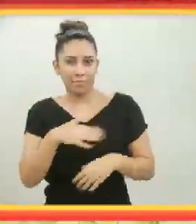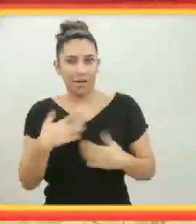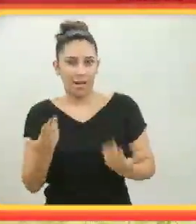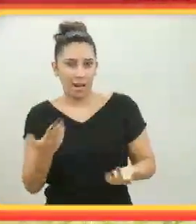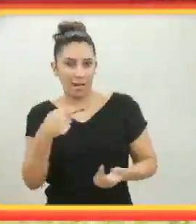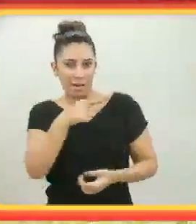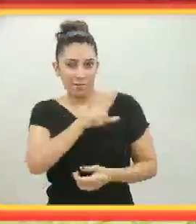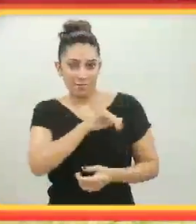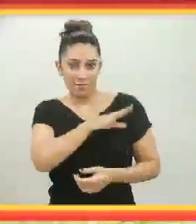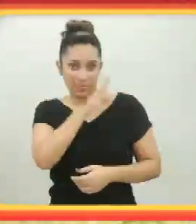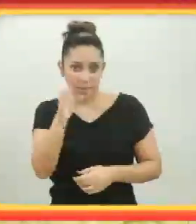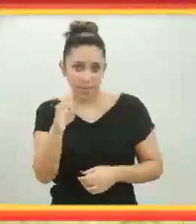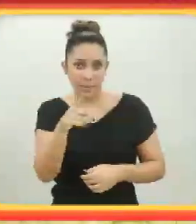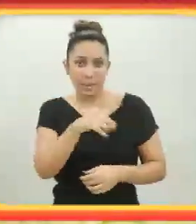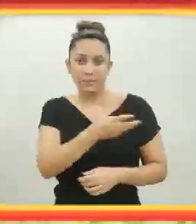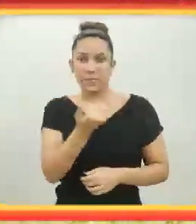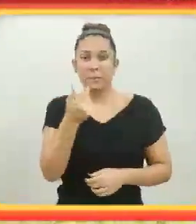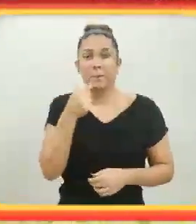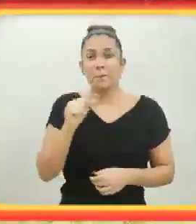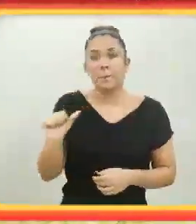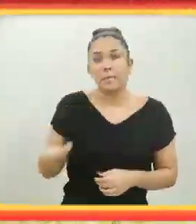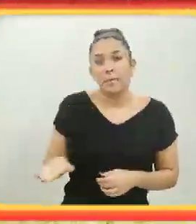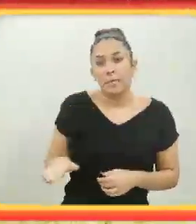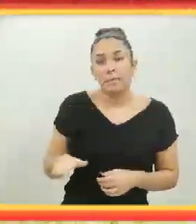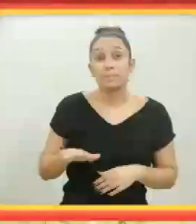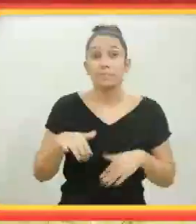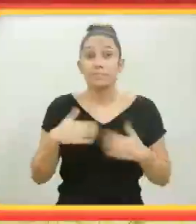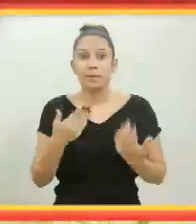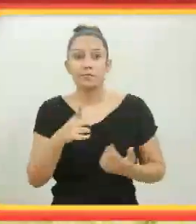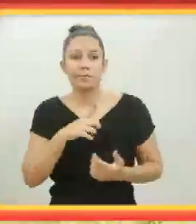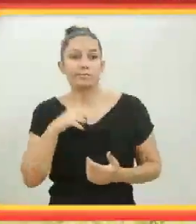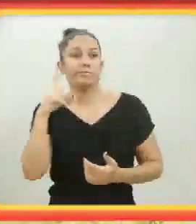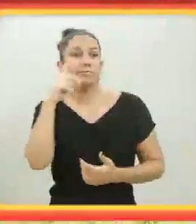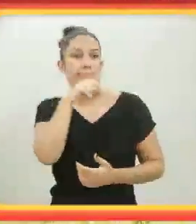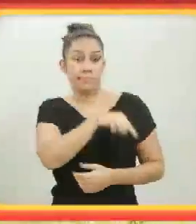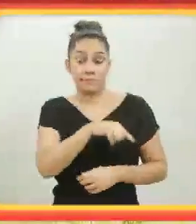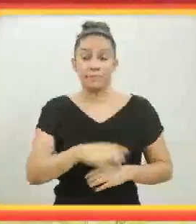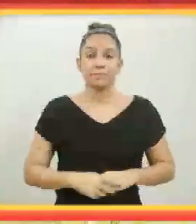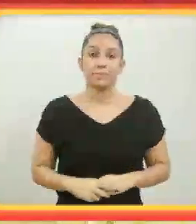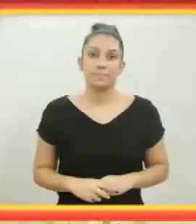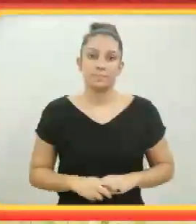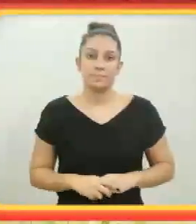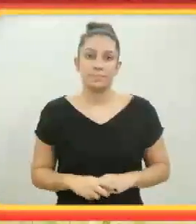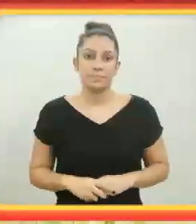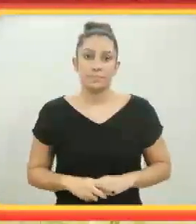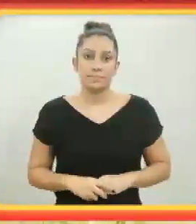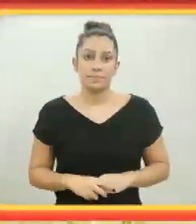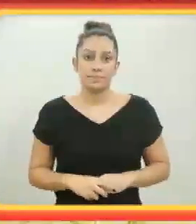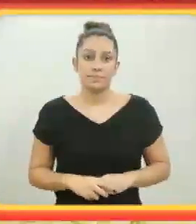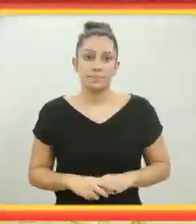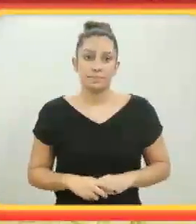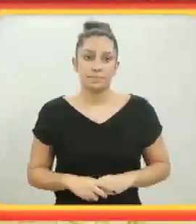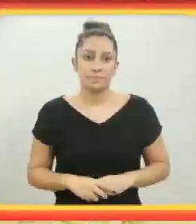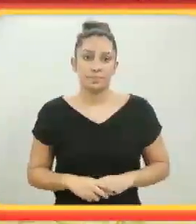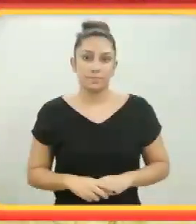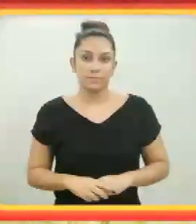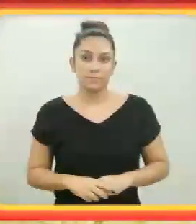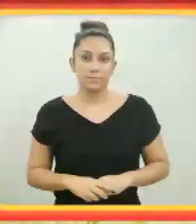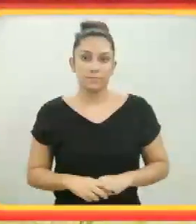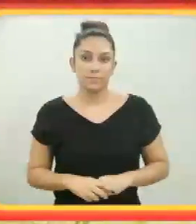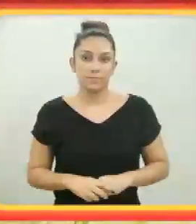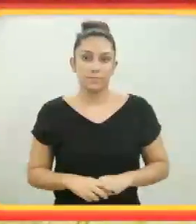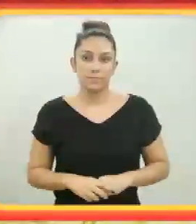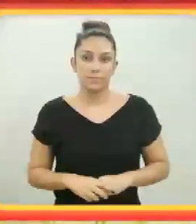determinadas brincadeiras que a professora fazia, eu tinha que ter o suporte da professora, então, e os colegas, né, que